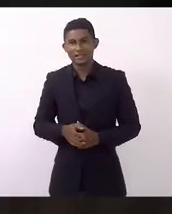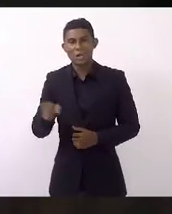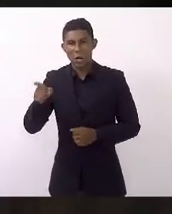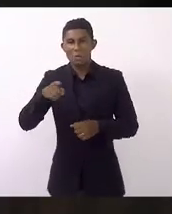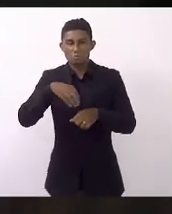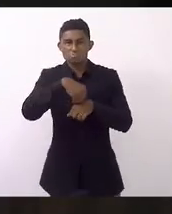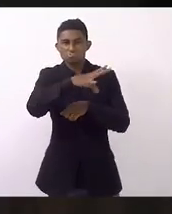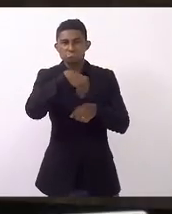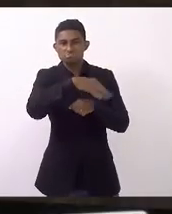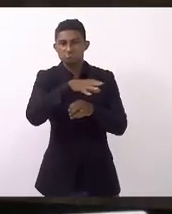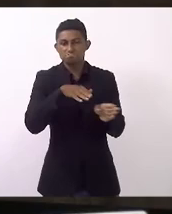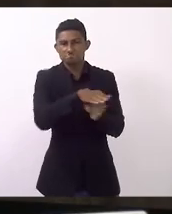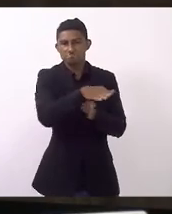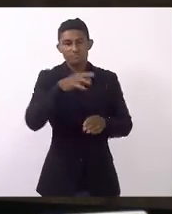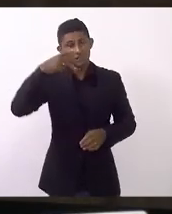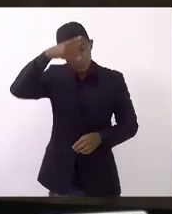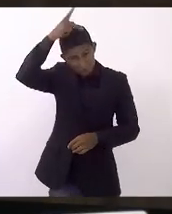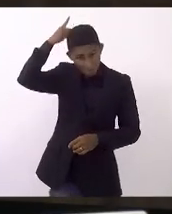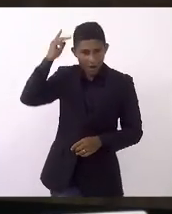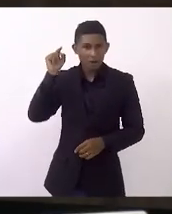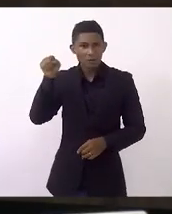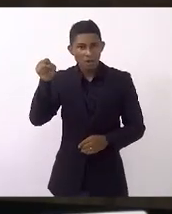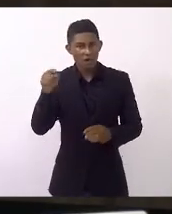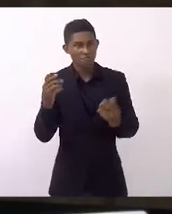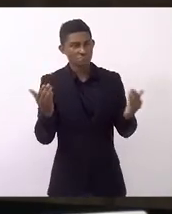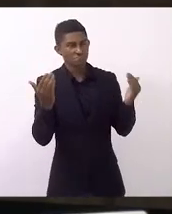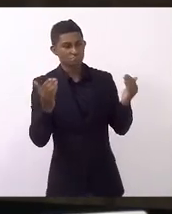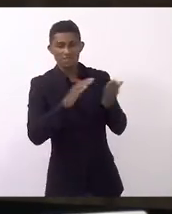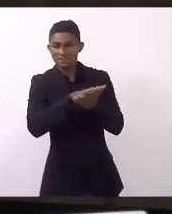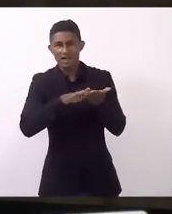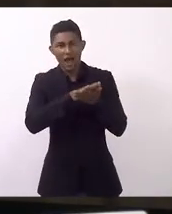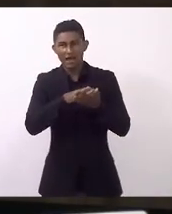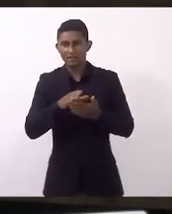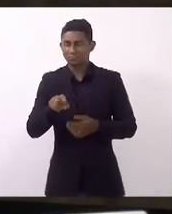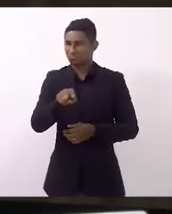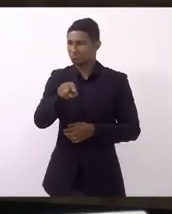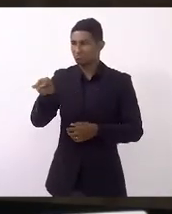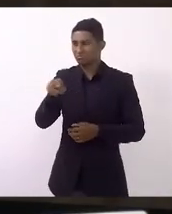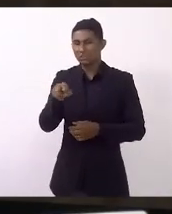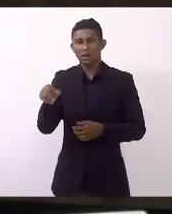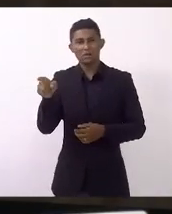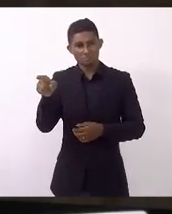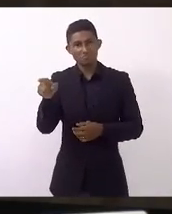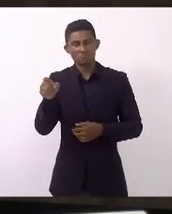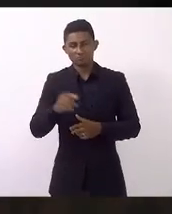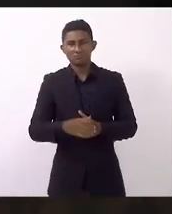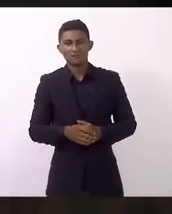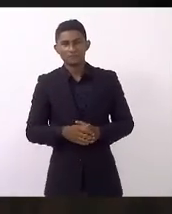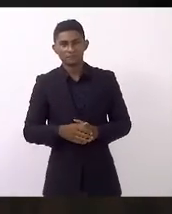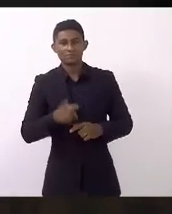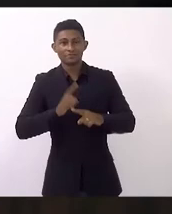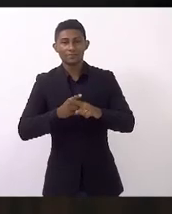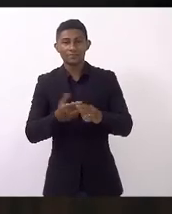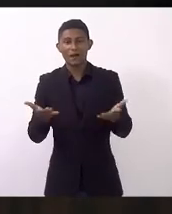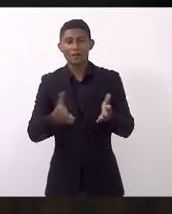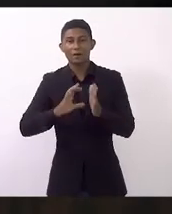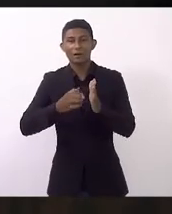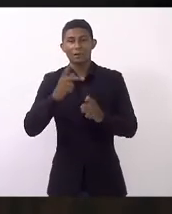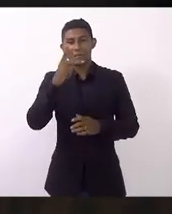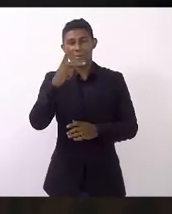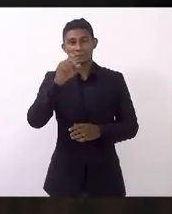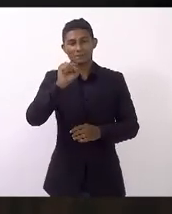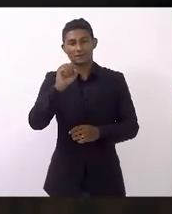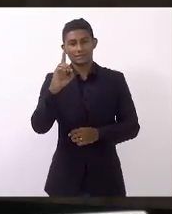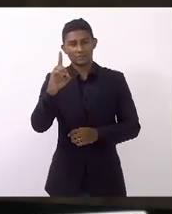orientando... E o Luiz Paulo sequer contestou, o que me deixou ainda mais estupefato. É porque agora ele está no PSD. Mas,